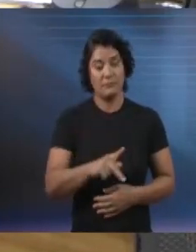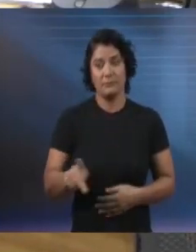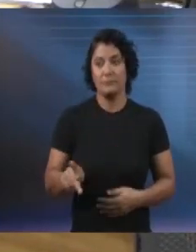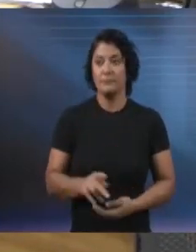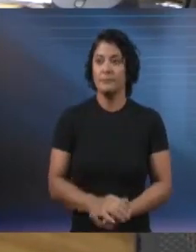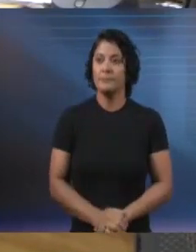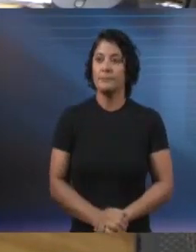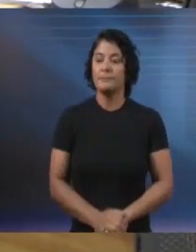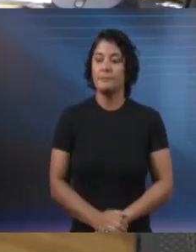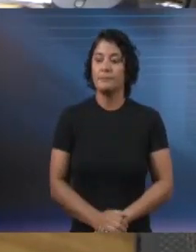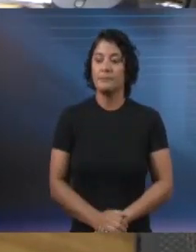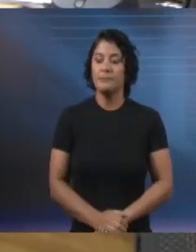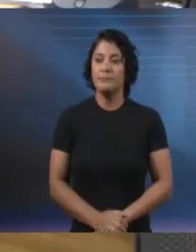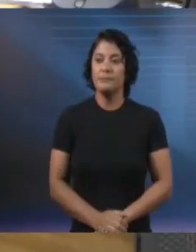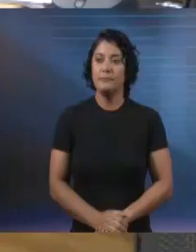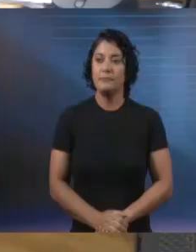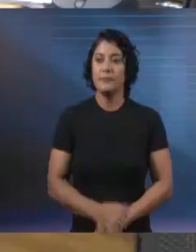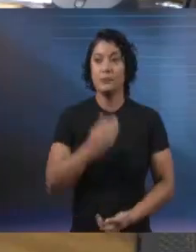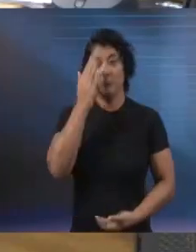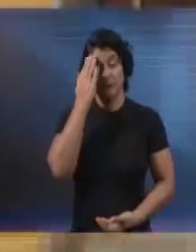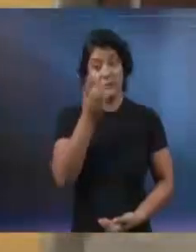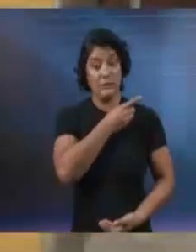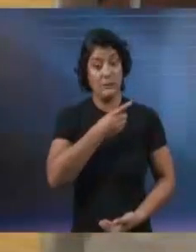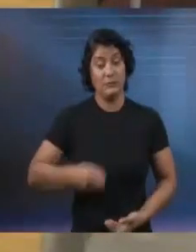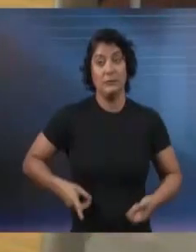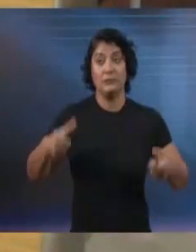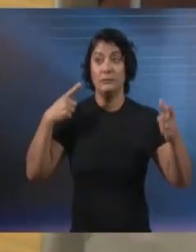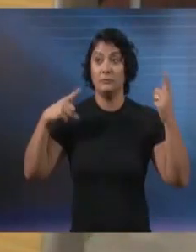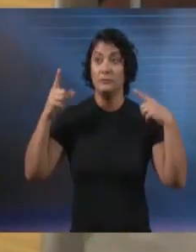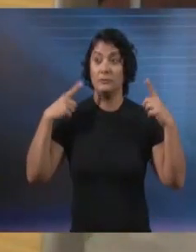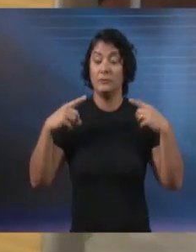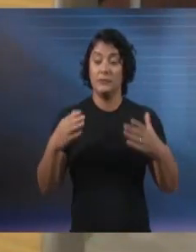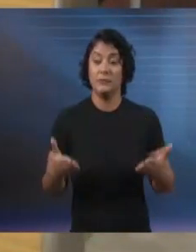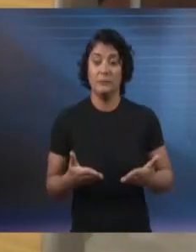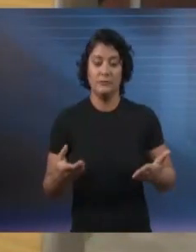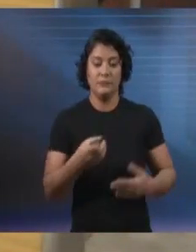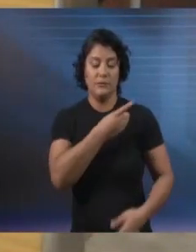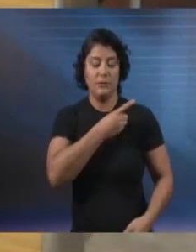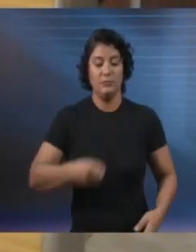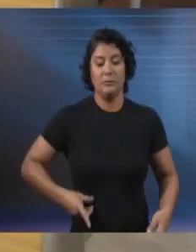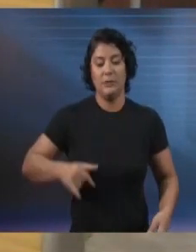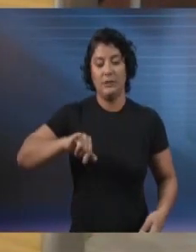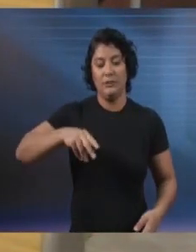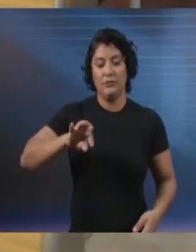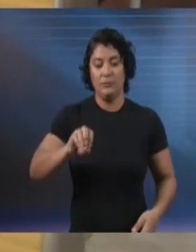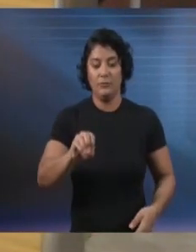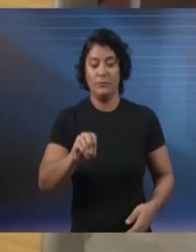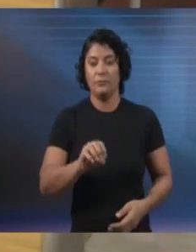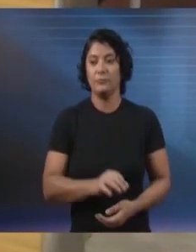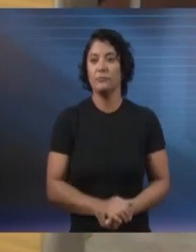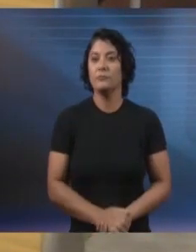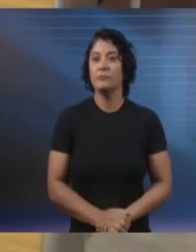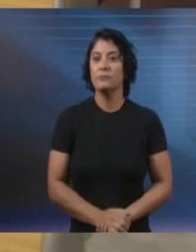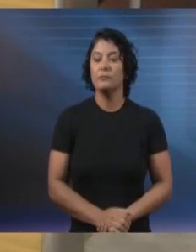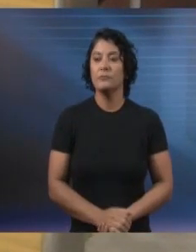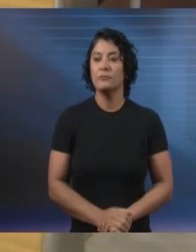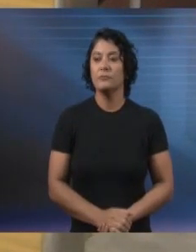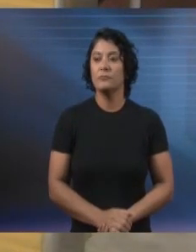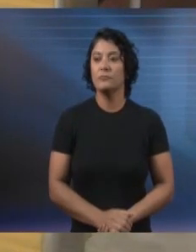presidente. Obrigado, deputado Luiz. Passo a palavra ao deputado Adjuto Dias.